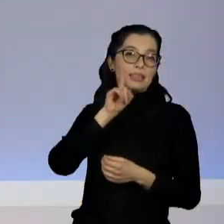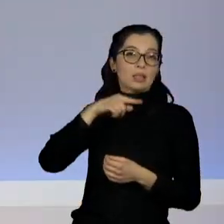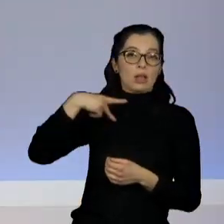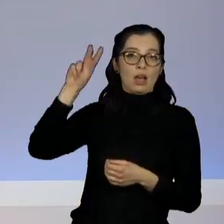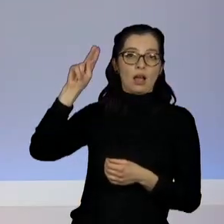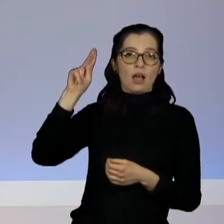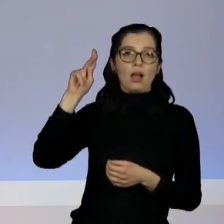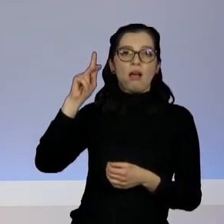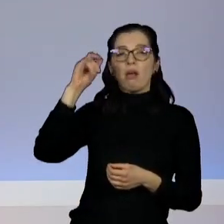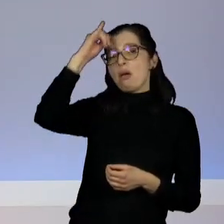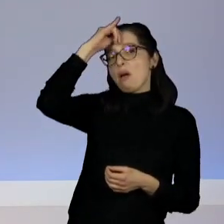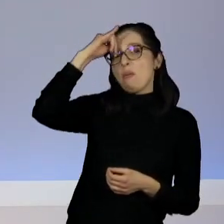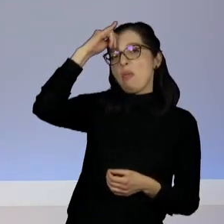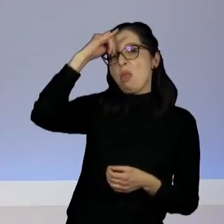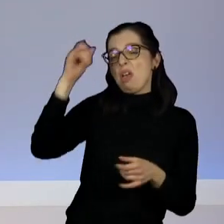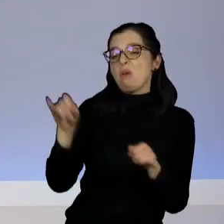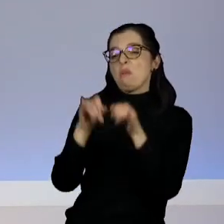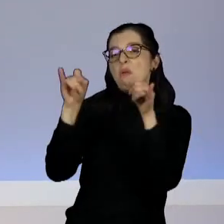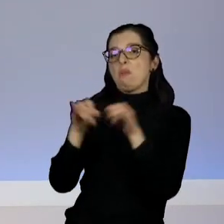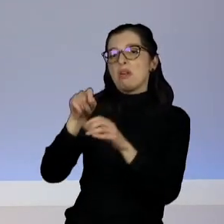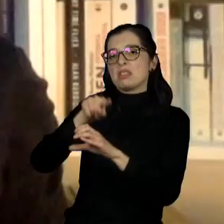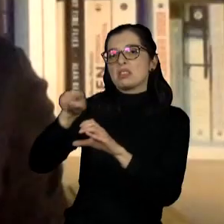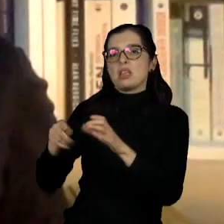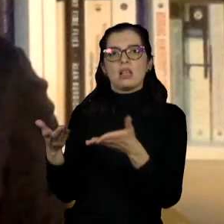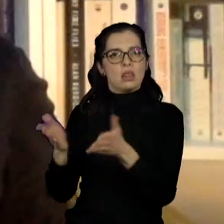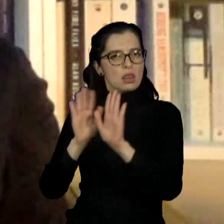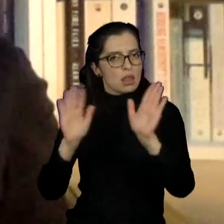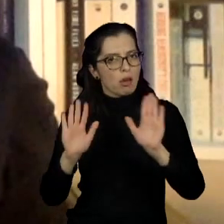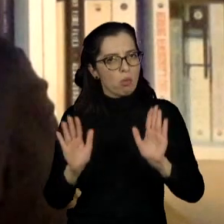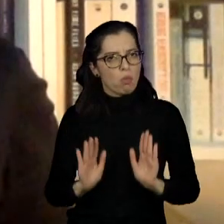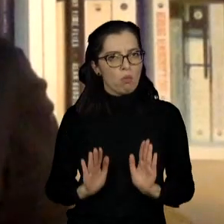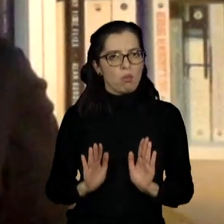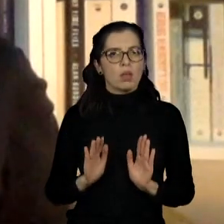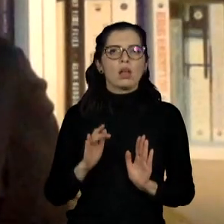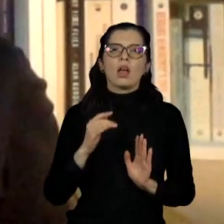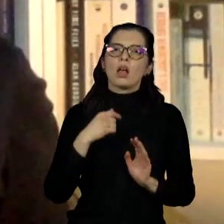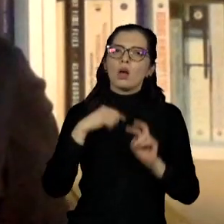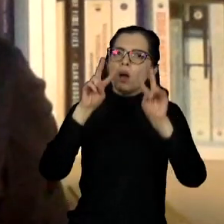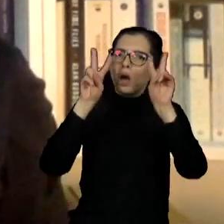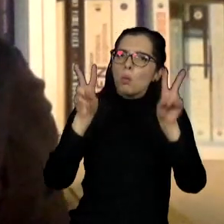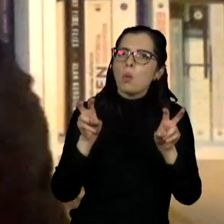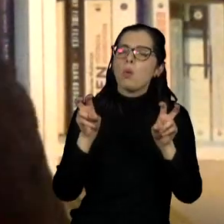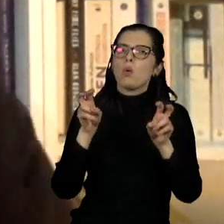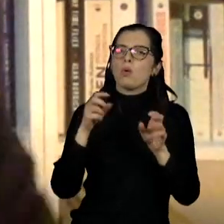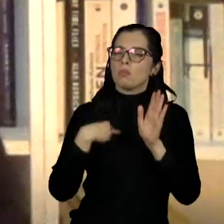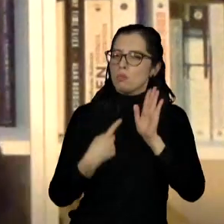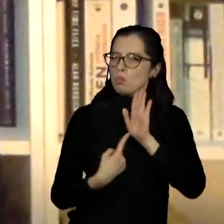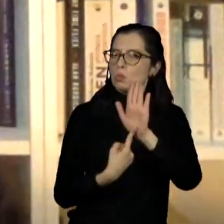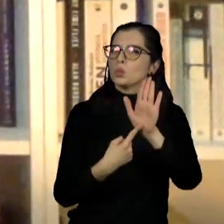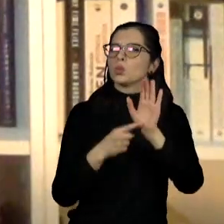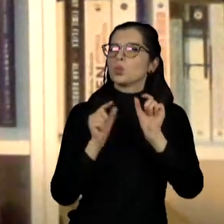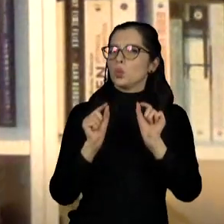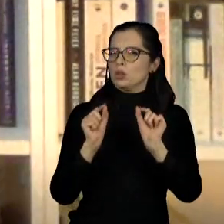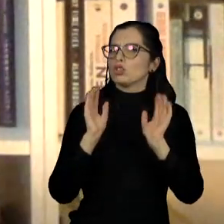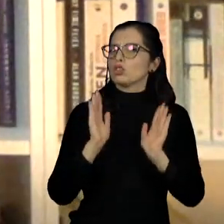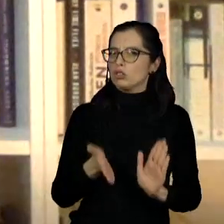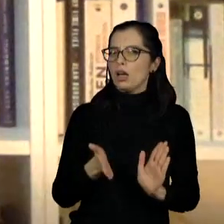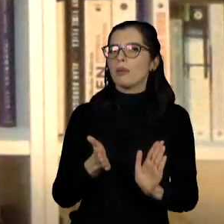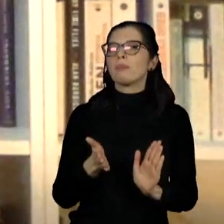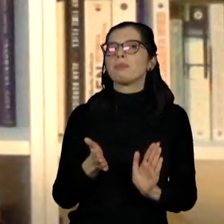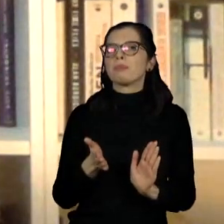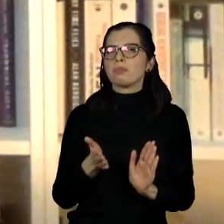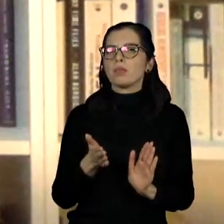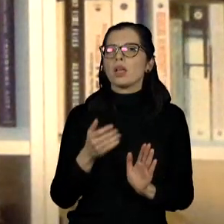a ciência. você, eu acho que a general approach que eu tenho, e